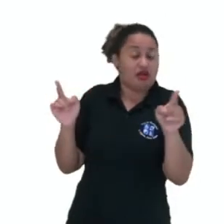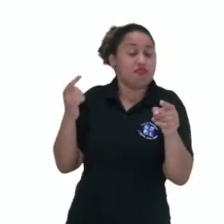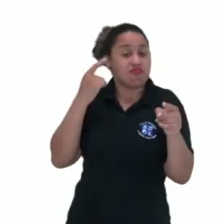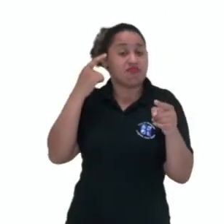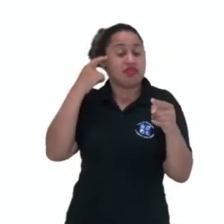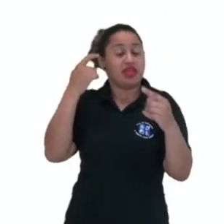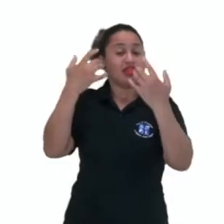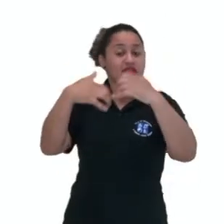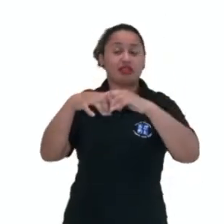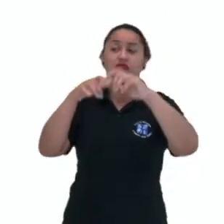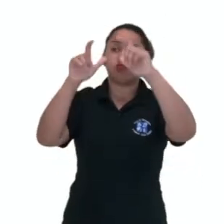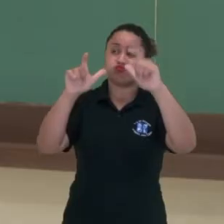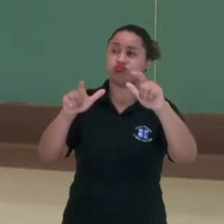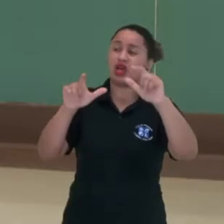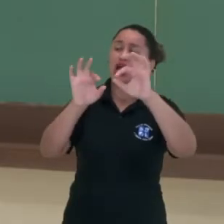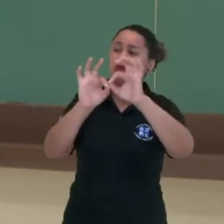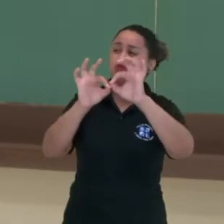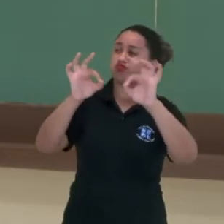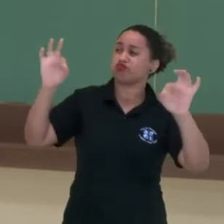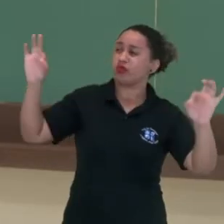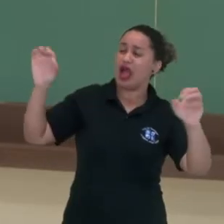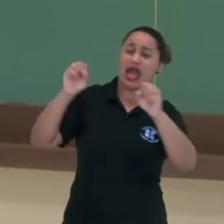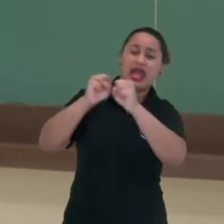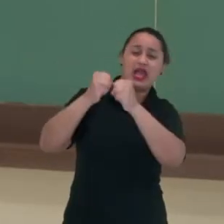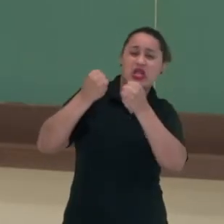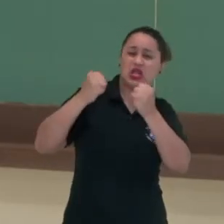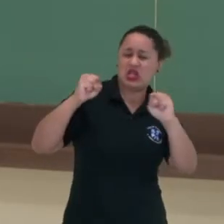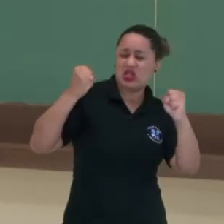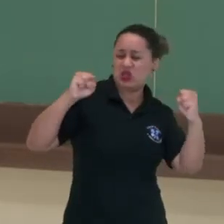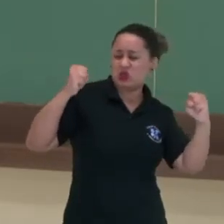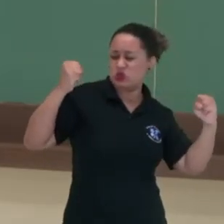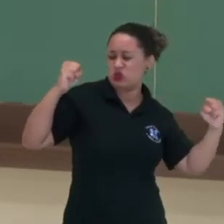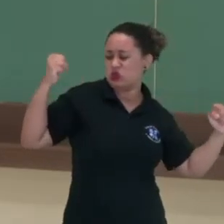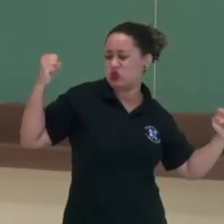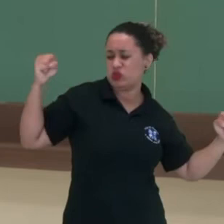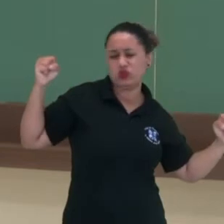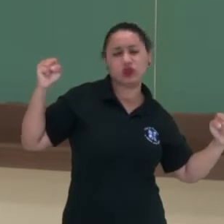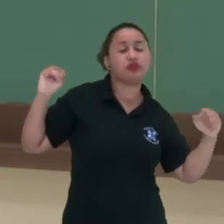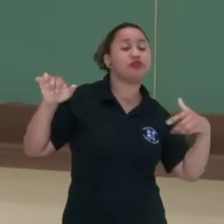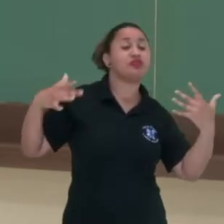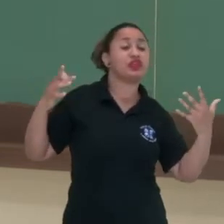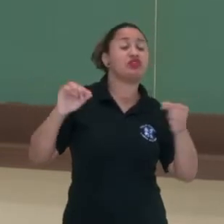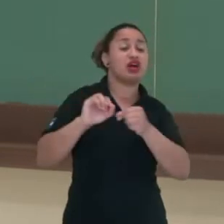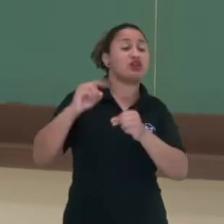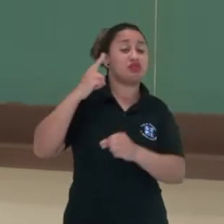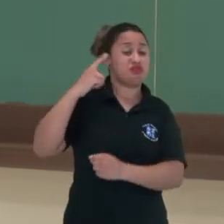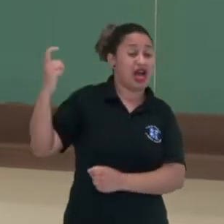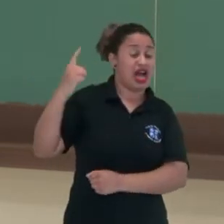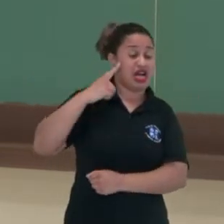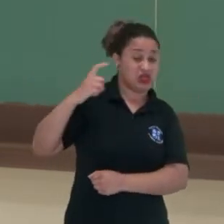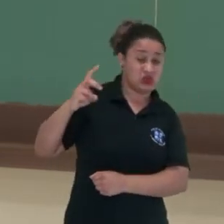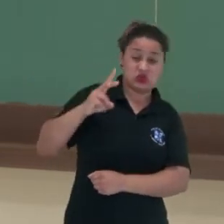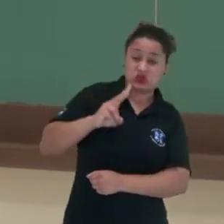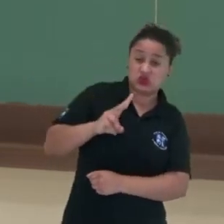imagine essas pás de uma usina eólica. É enorme, então ela produz um som muito